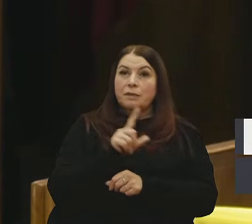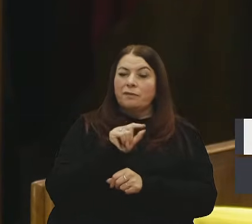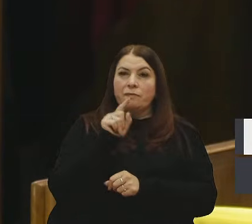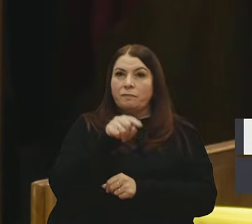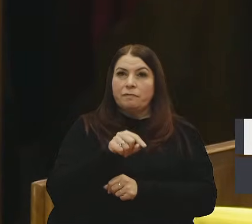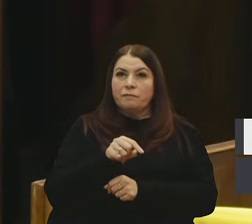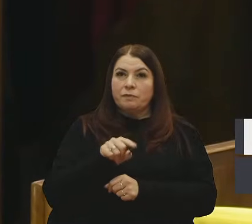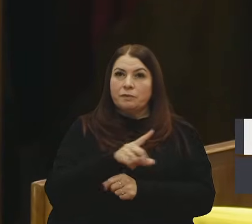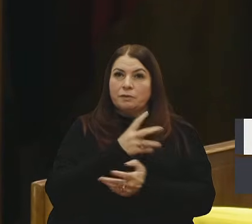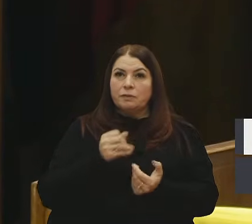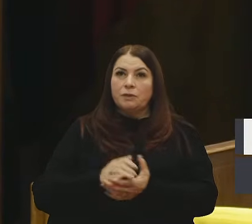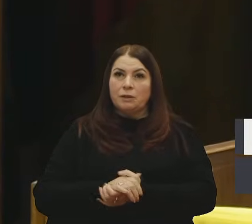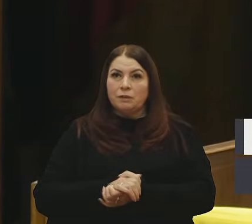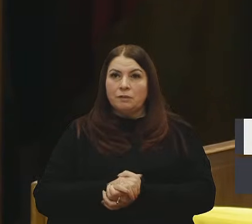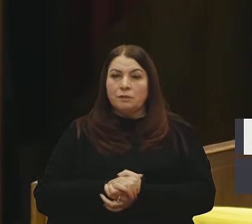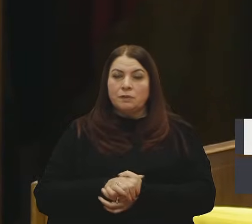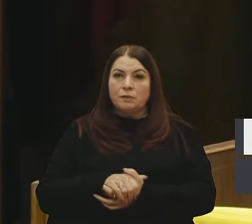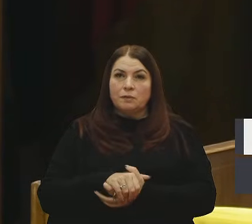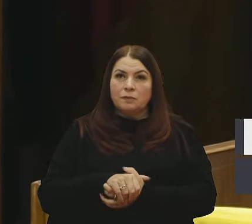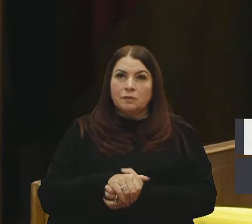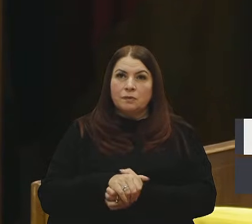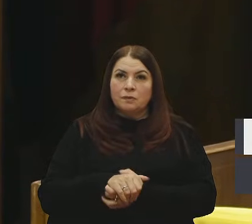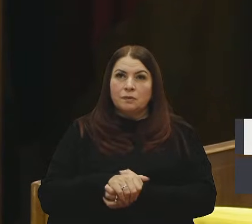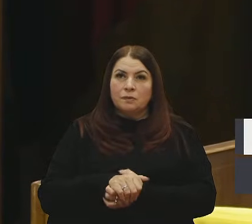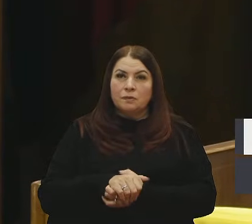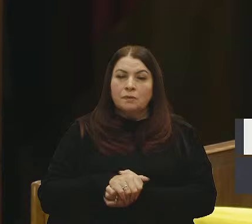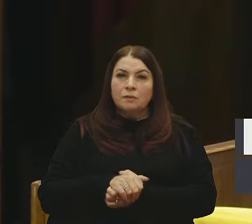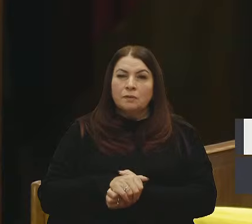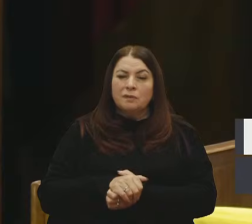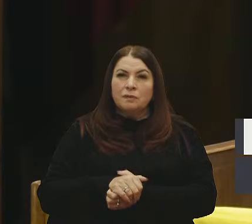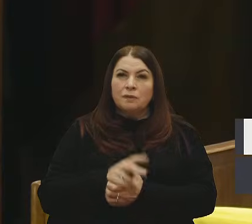nessa. E então, o verificador